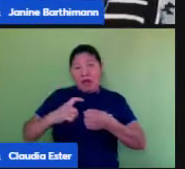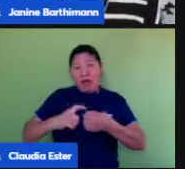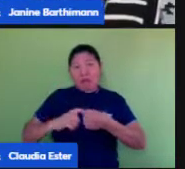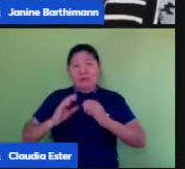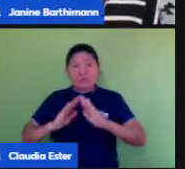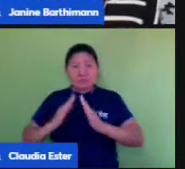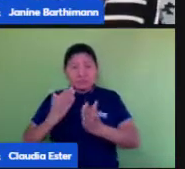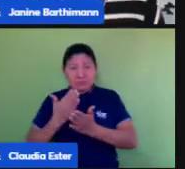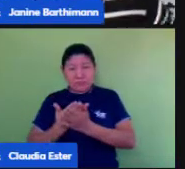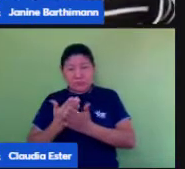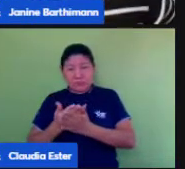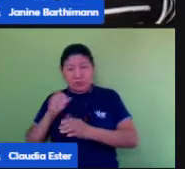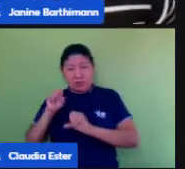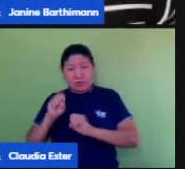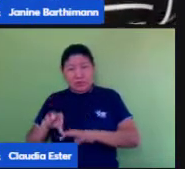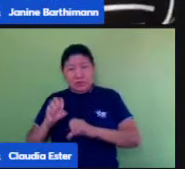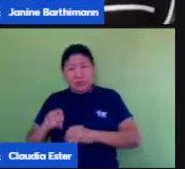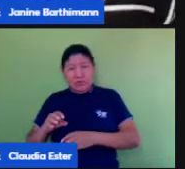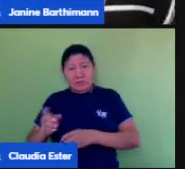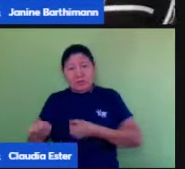ocorrer de forma gradual,